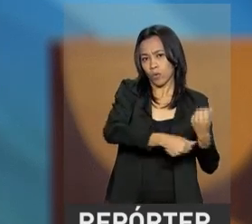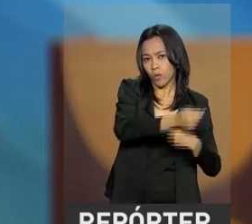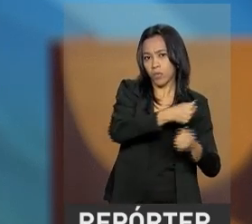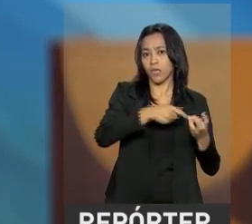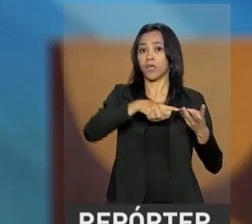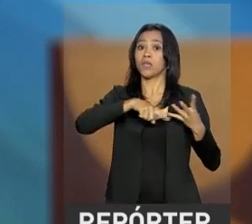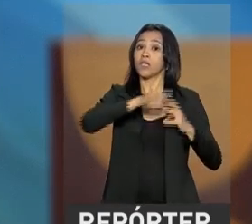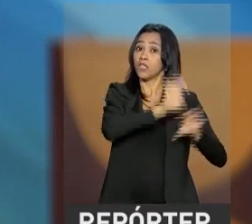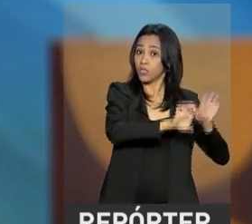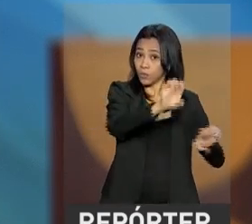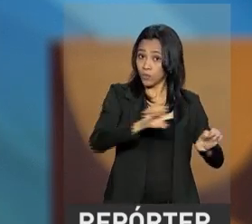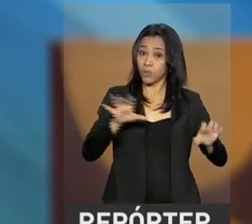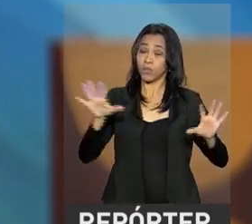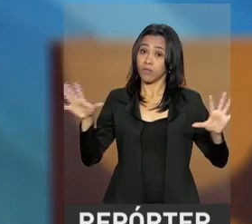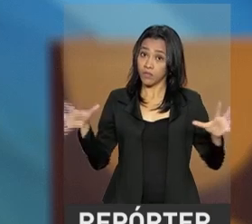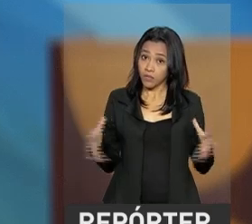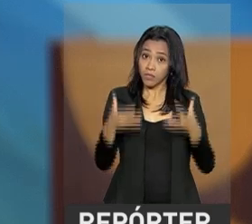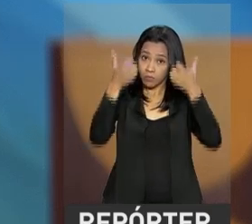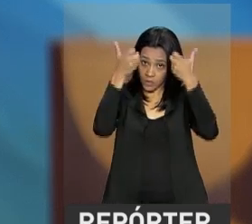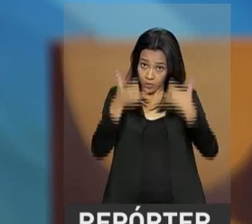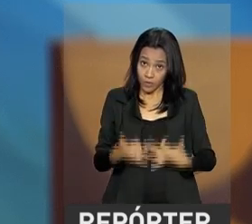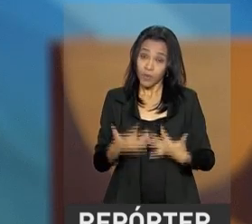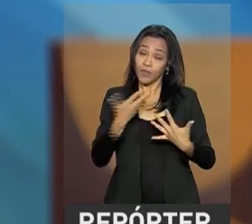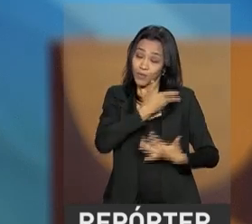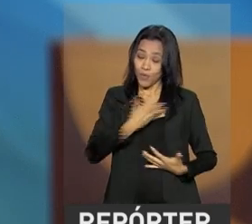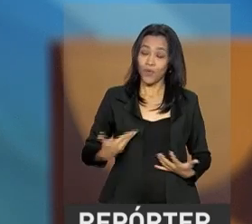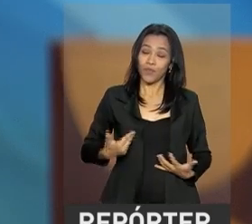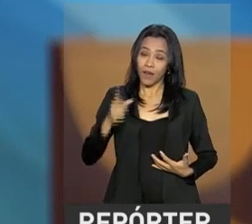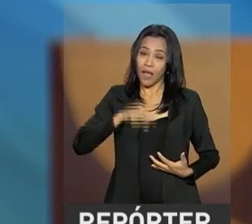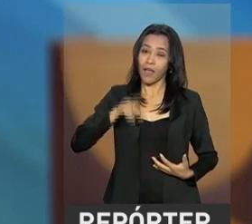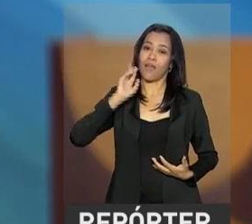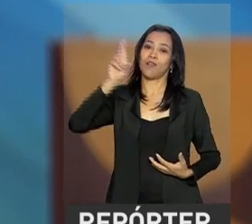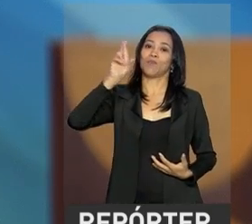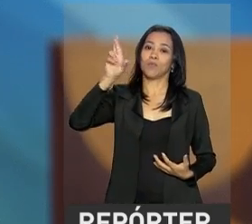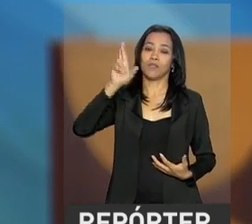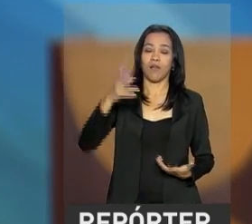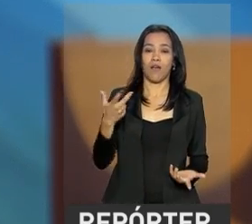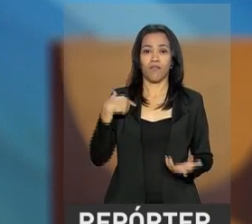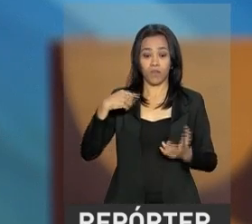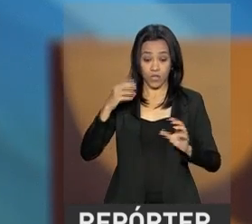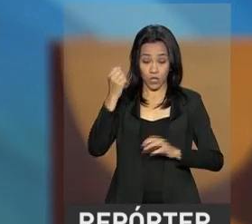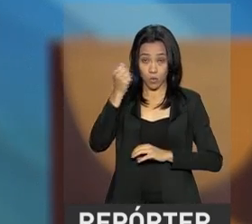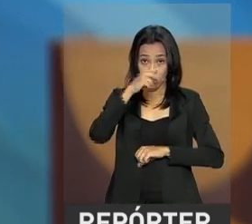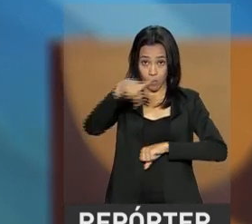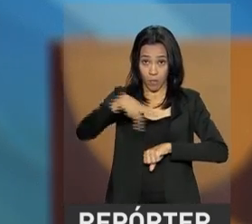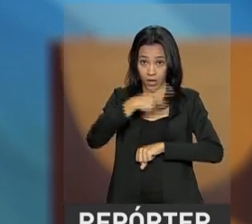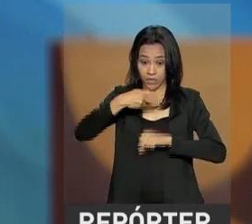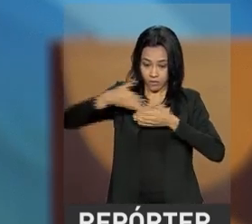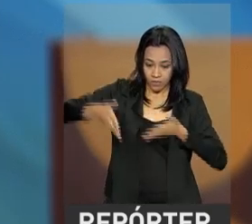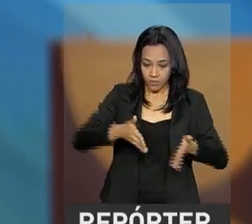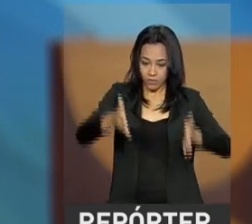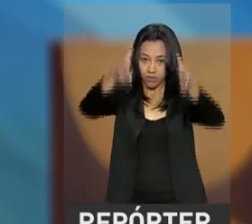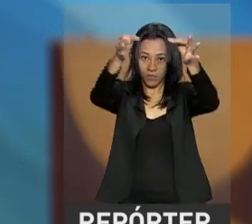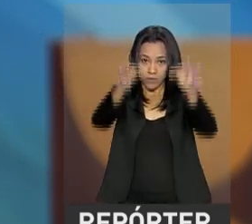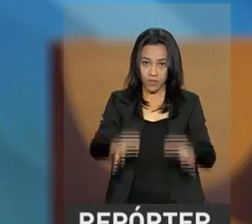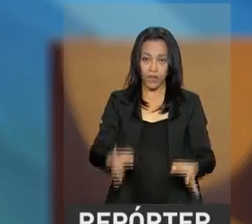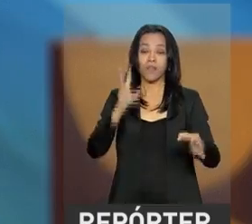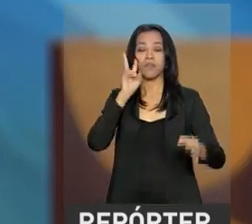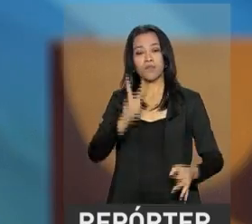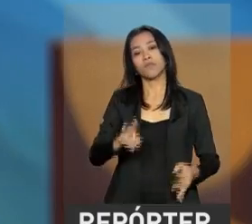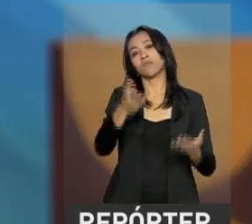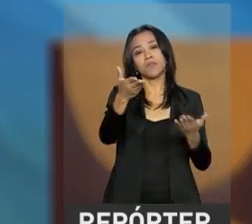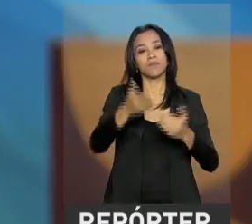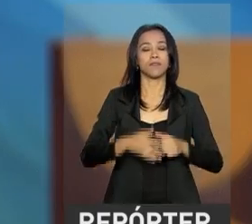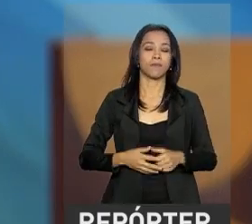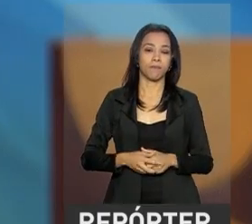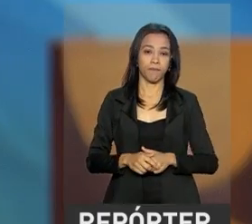para a infraestrutura. E disse que o governo dele foi o responsável por colocar o país no rumo certo. Vamos ver na reportagem de Gabriela